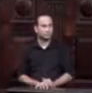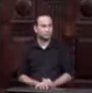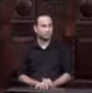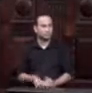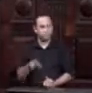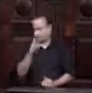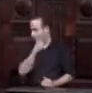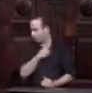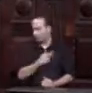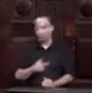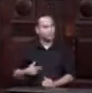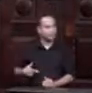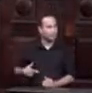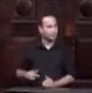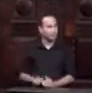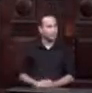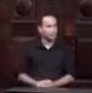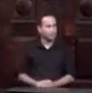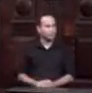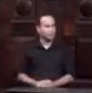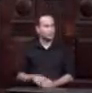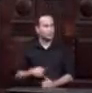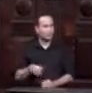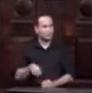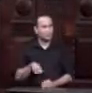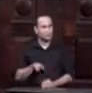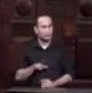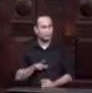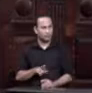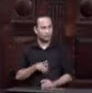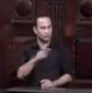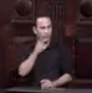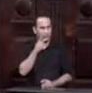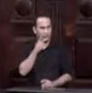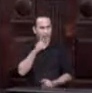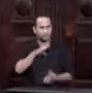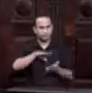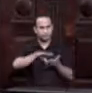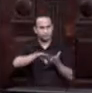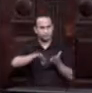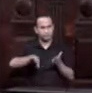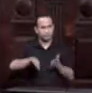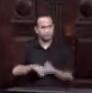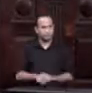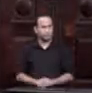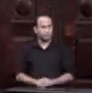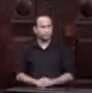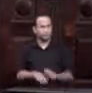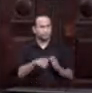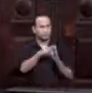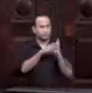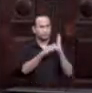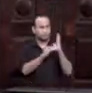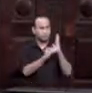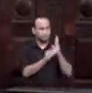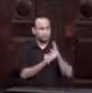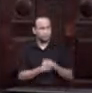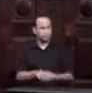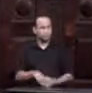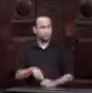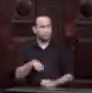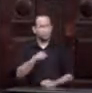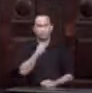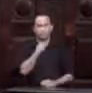Senhor presidente, vou encaminhar o destaque, a emenda aditiva